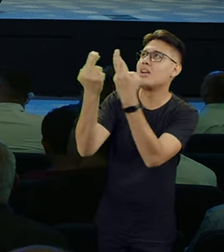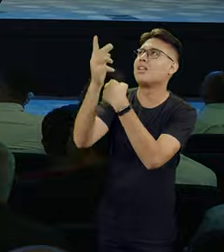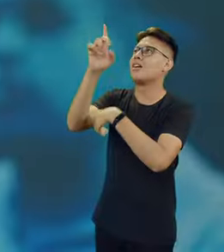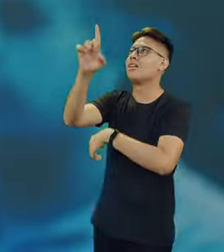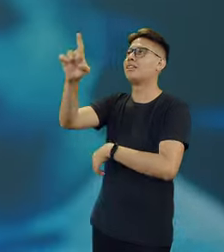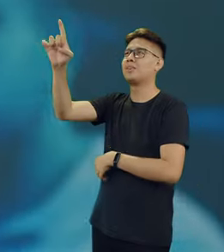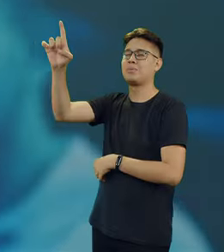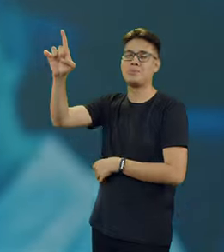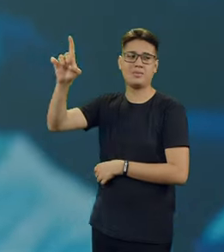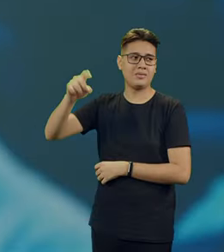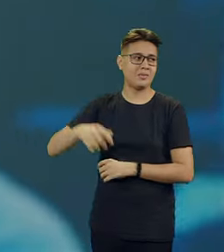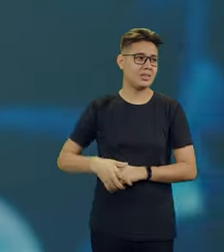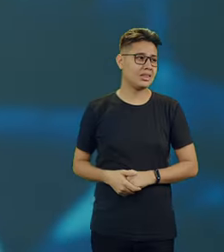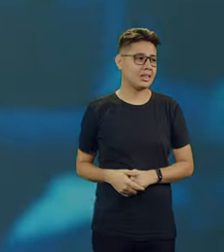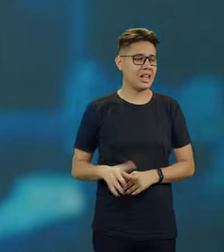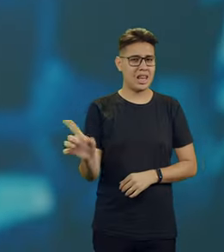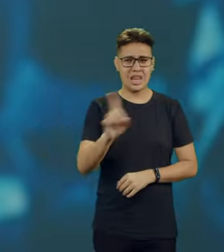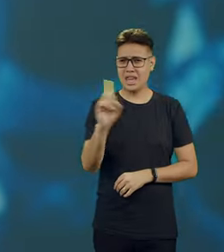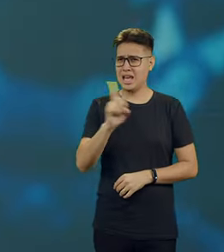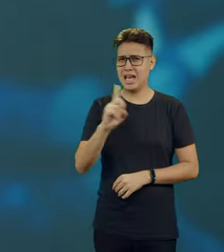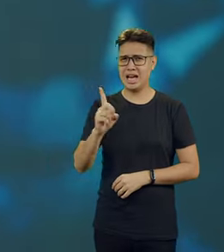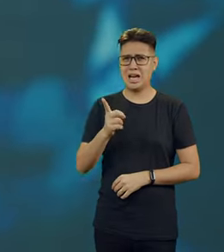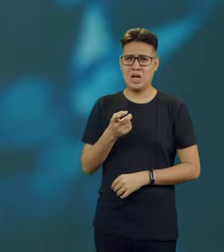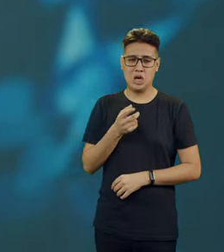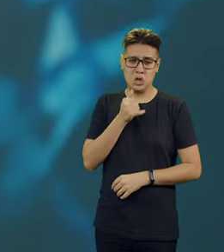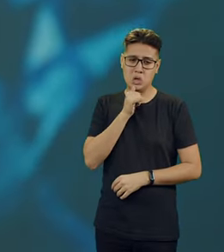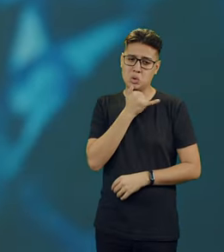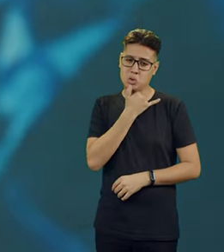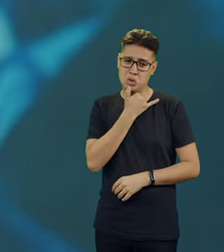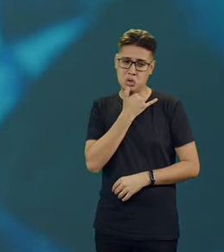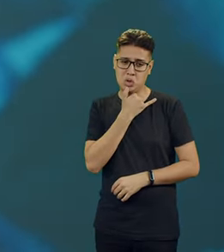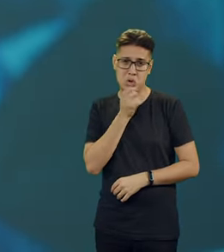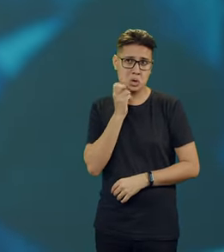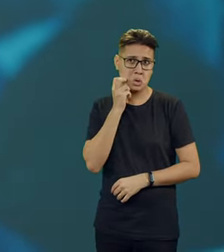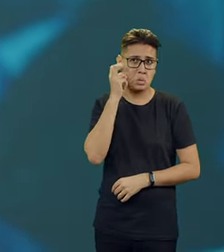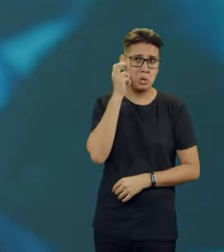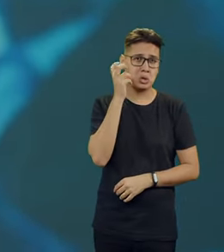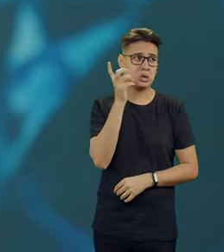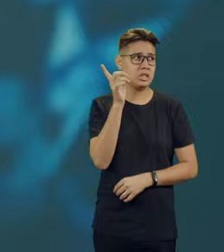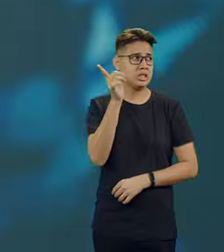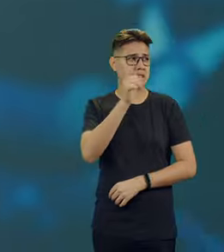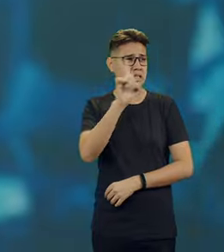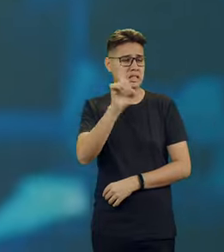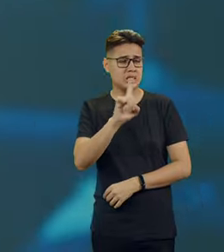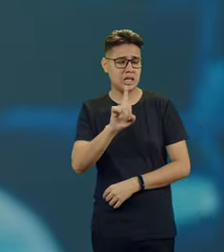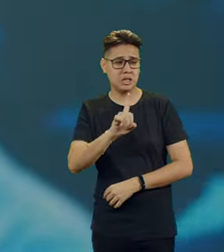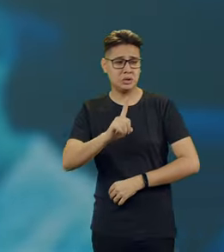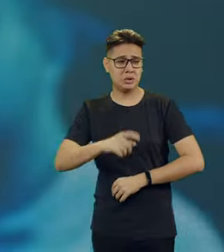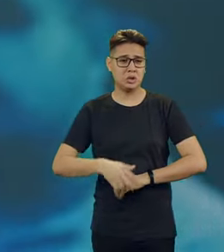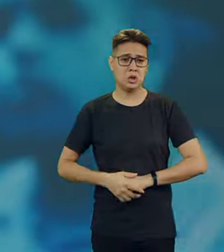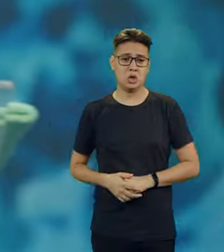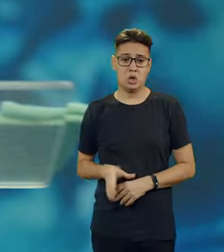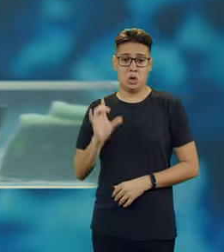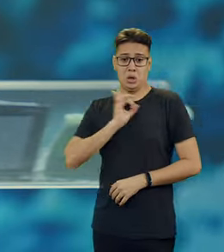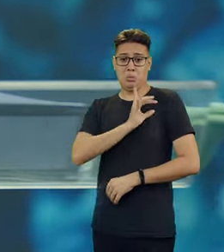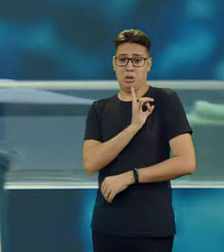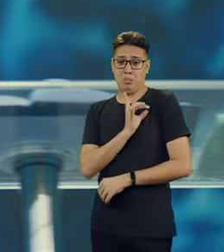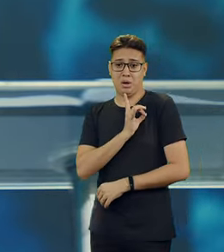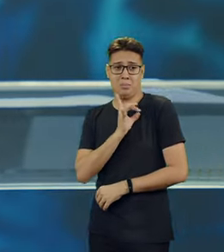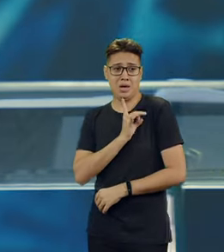Homens do reino não são covardes. Homens do reino não são